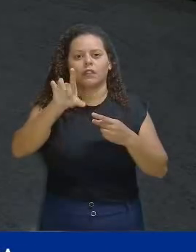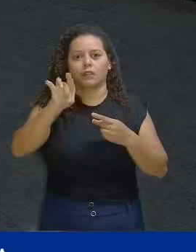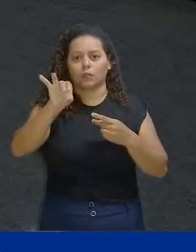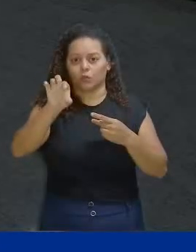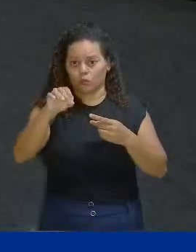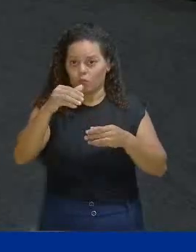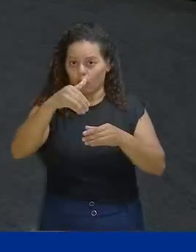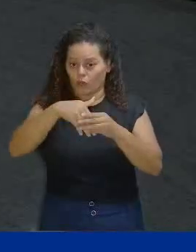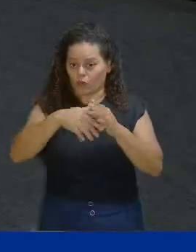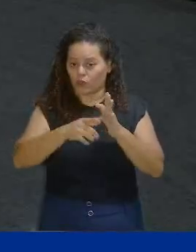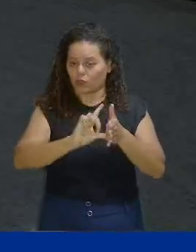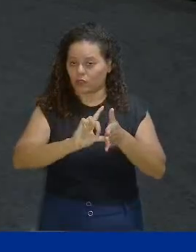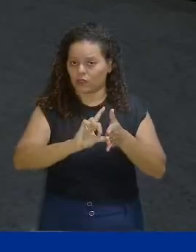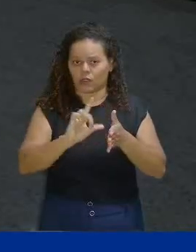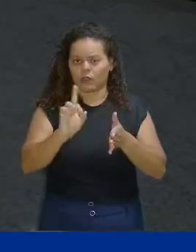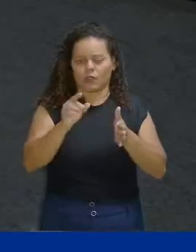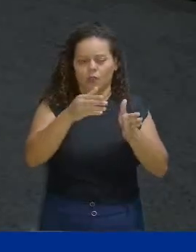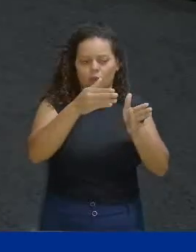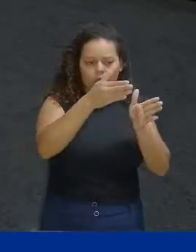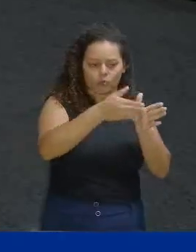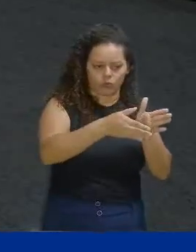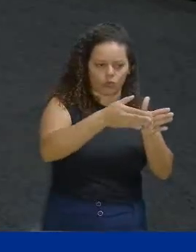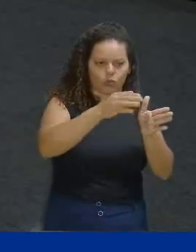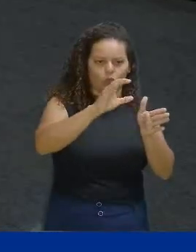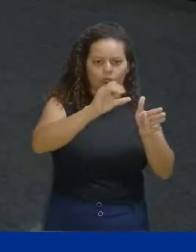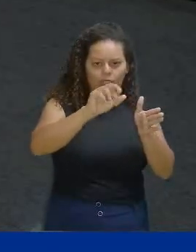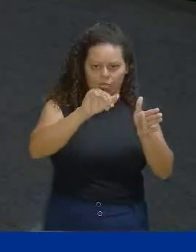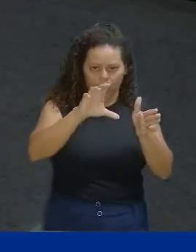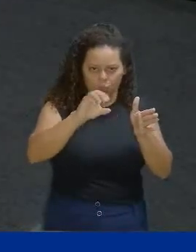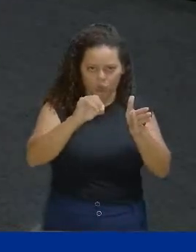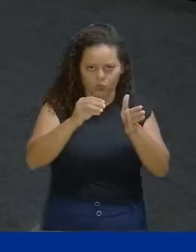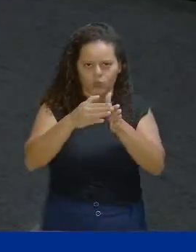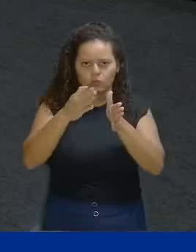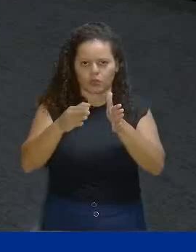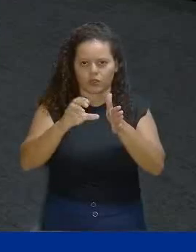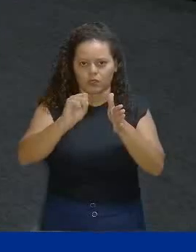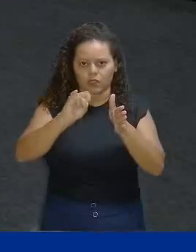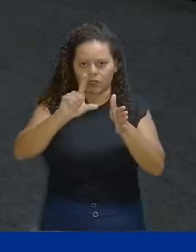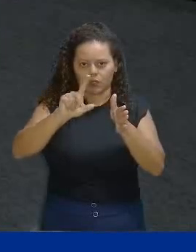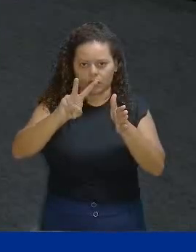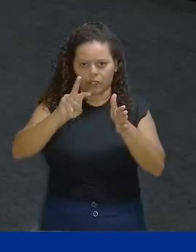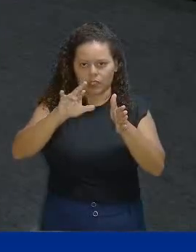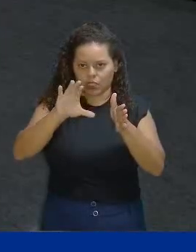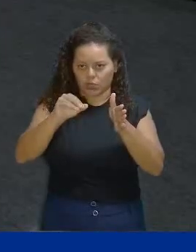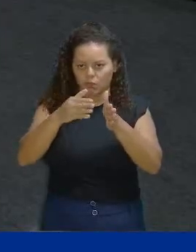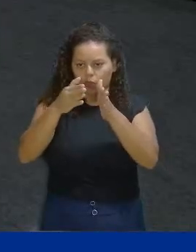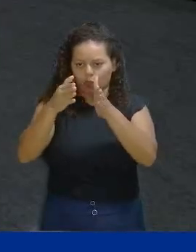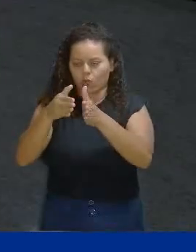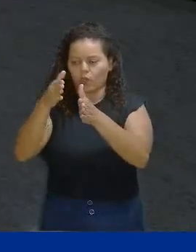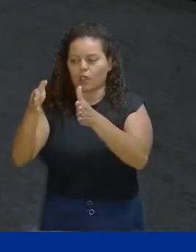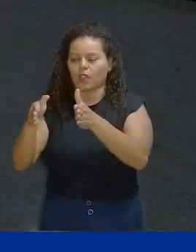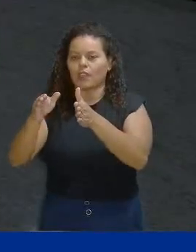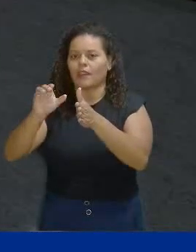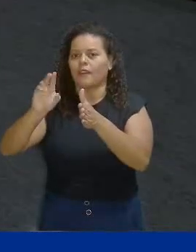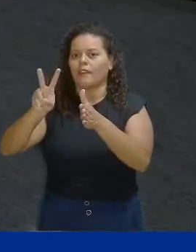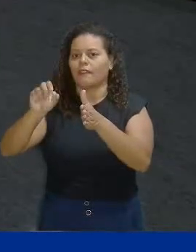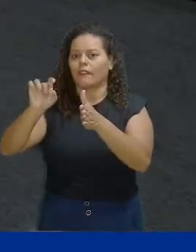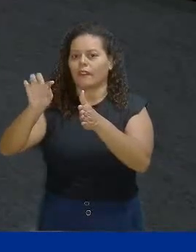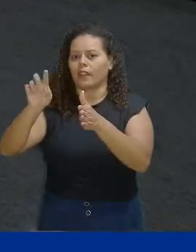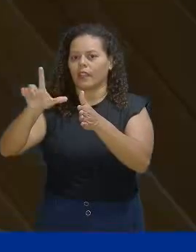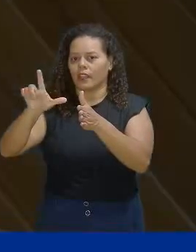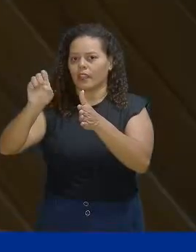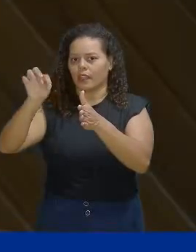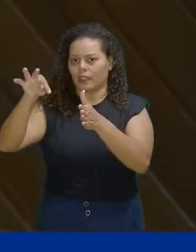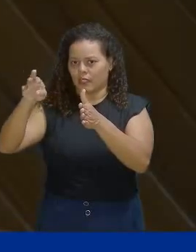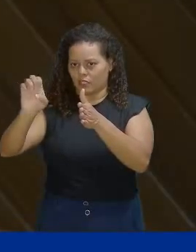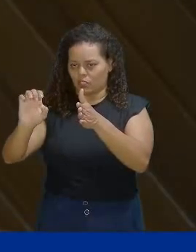Desculpa. Não, a ordem é juiz Carlos Fernando, Agostinho Silvério, depois Rivaldo Valente. É essa a ordem que está aqui.